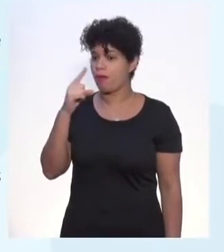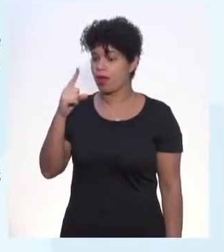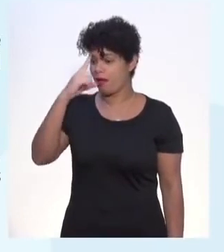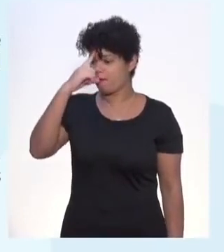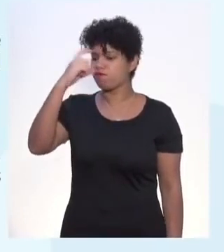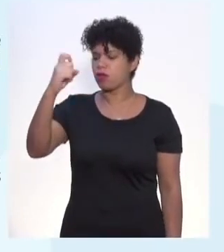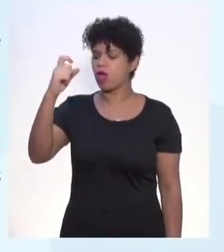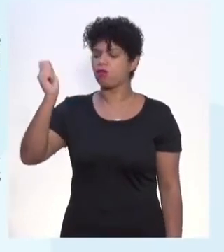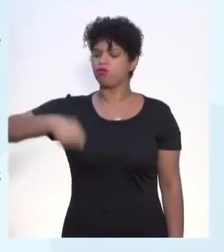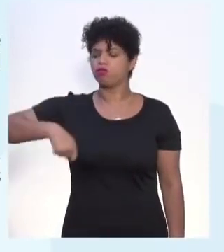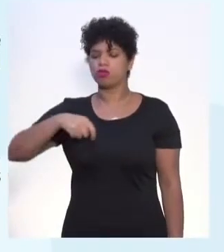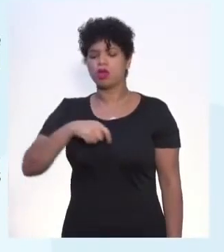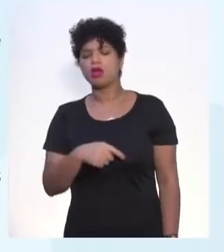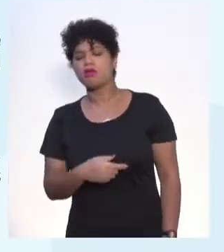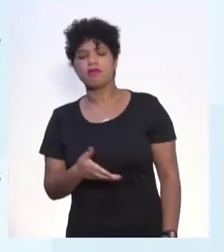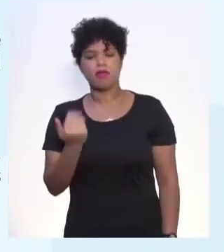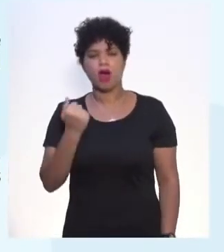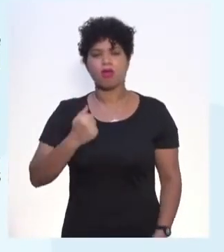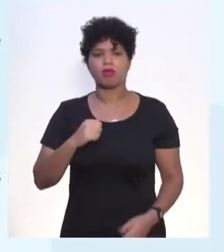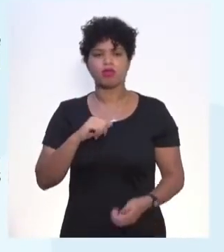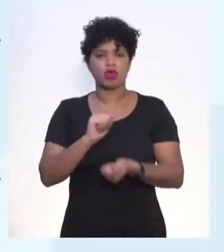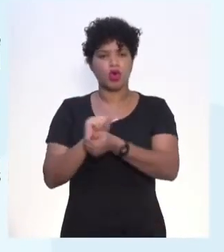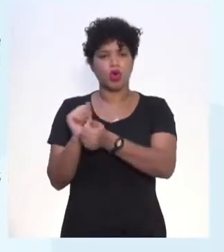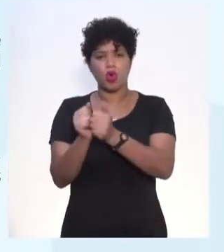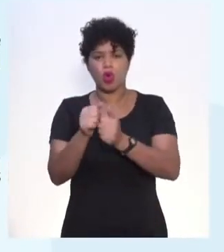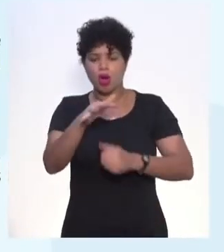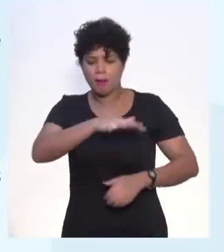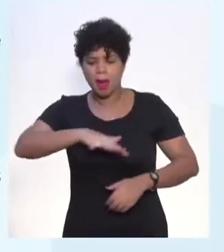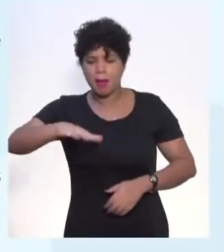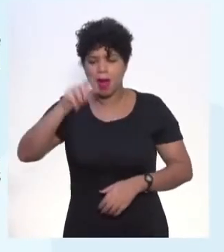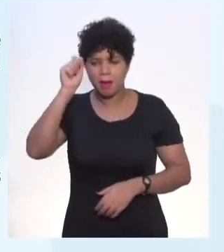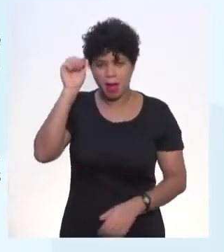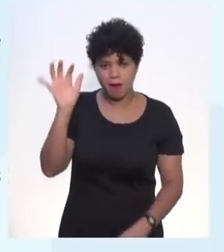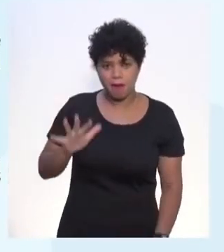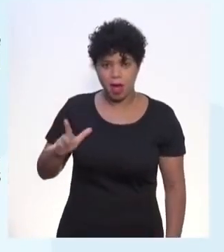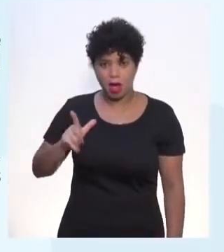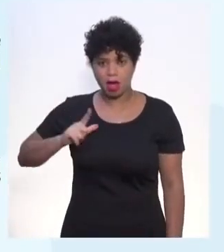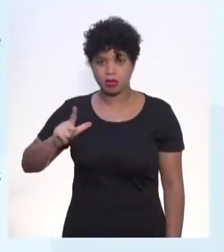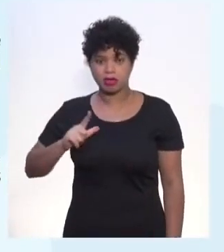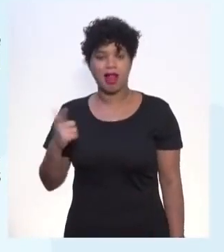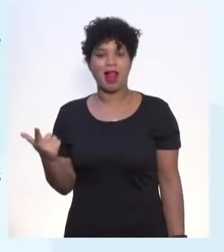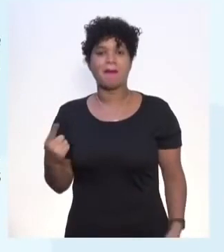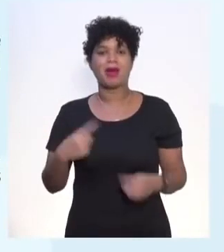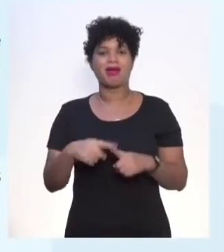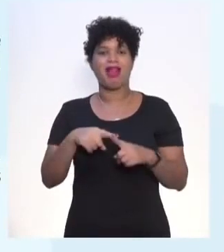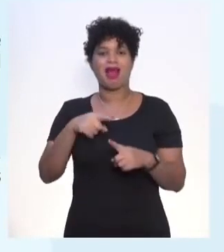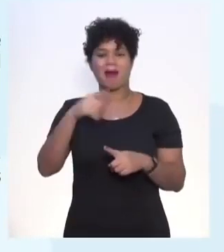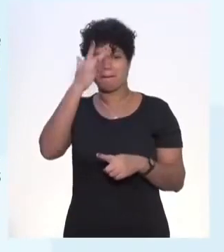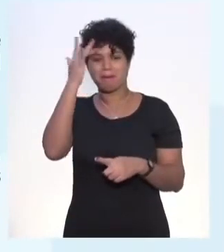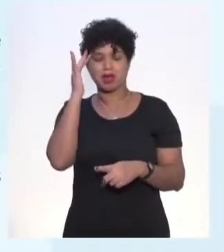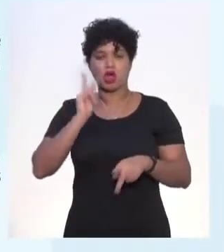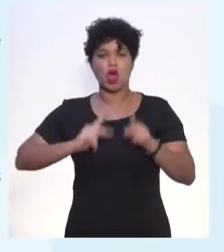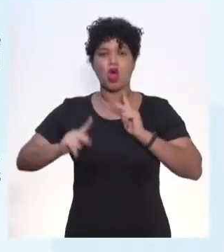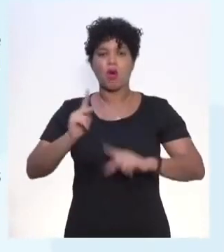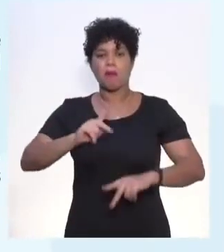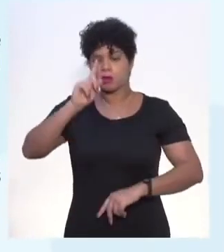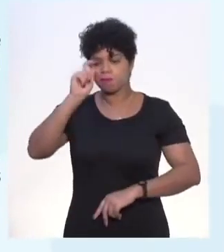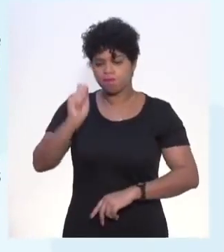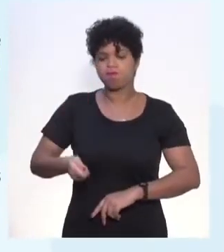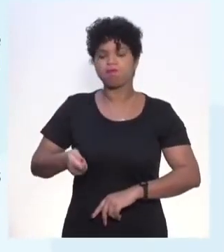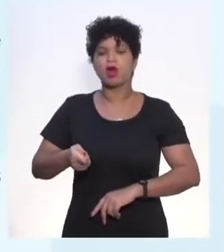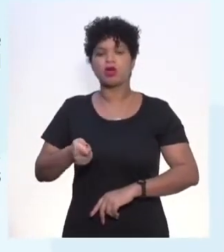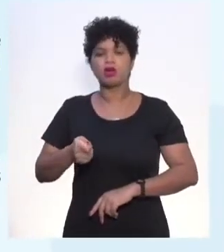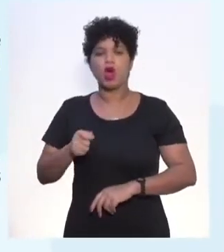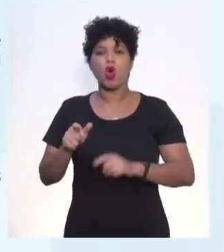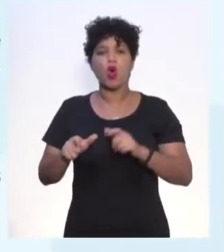Oriental Alemã, ou seja, essas regiões todas aí desses países atuais da África estavam sob o domínio dos alemães,